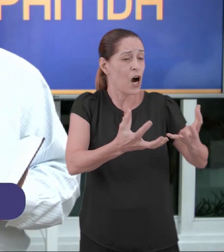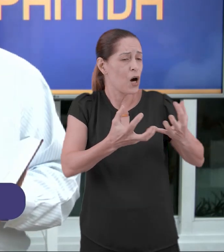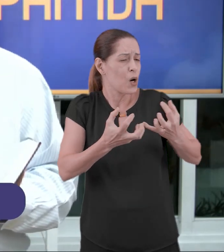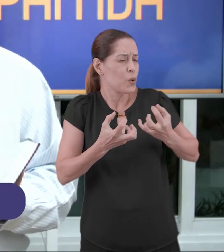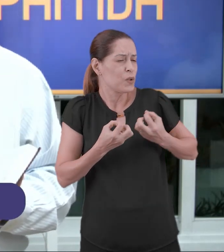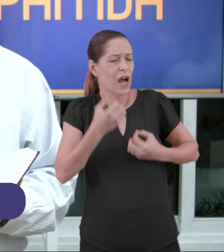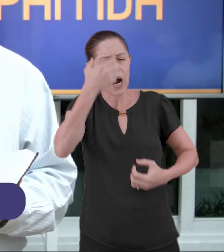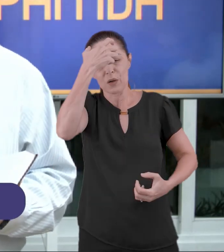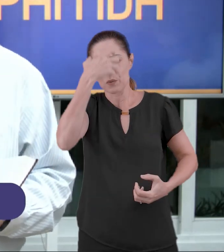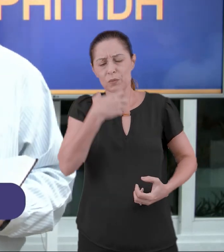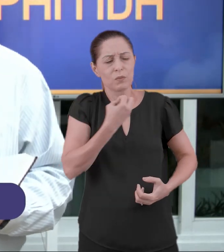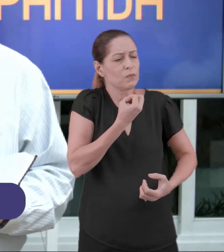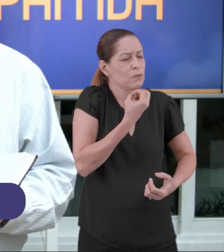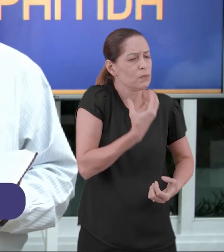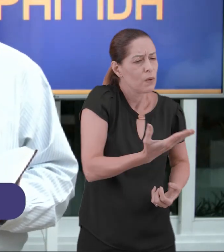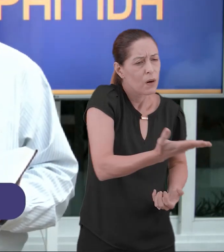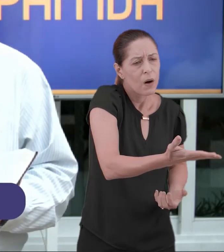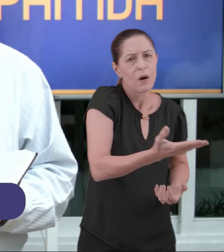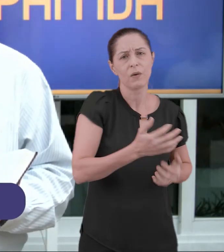generosidade.